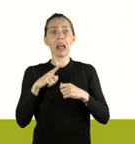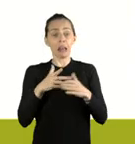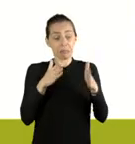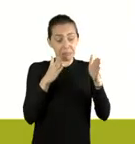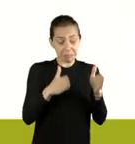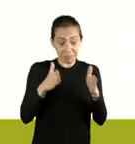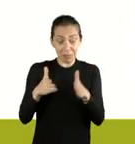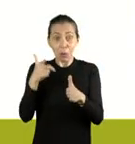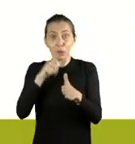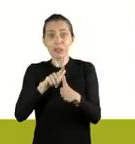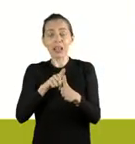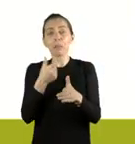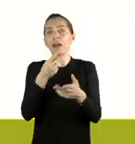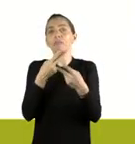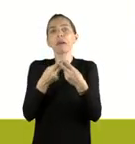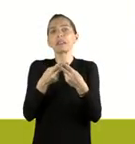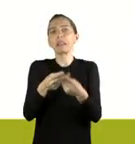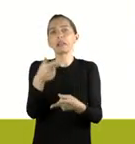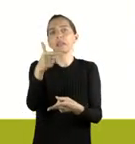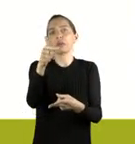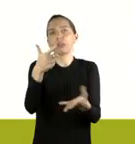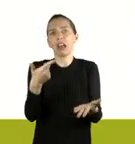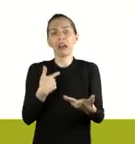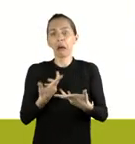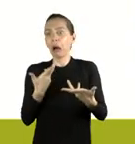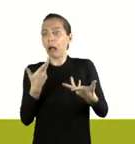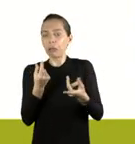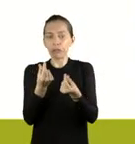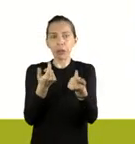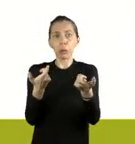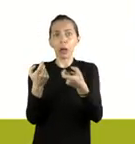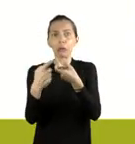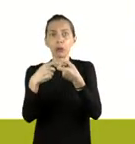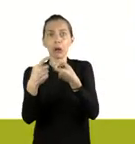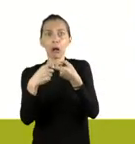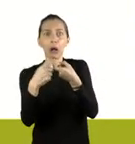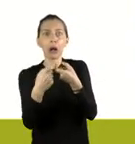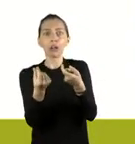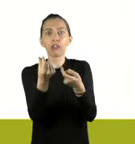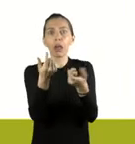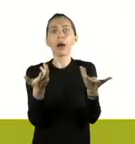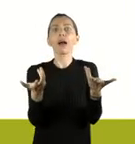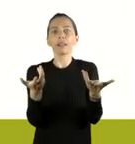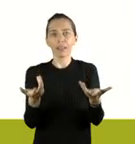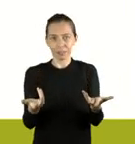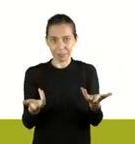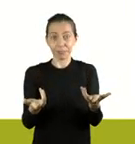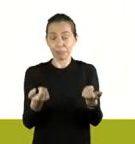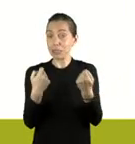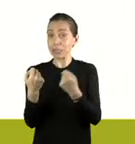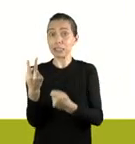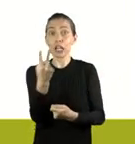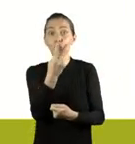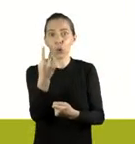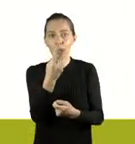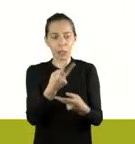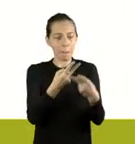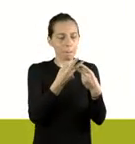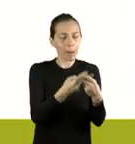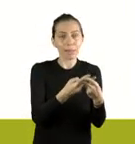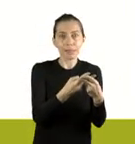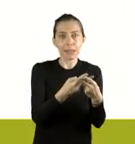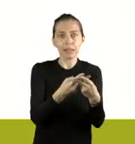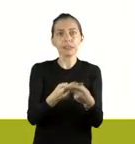né, você vai aportar e ficar lá desesperadão para ver o dinheiro render. Então, tenha disciplina e